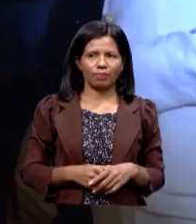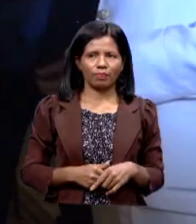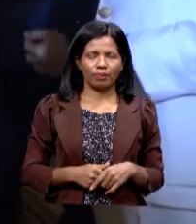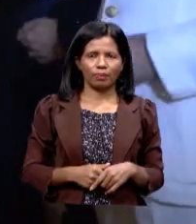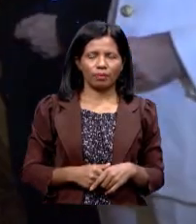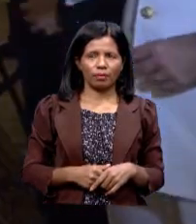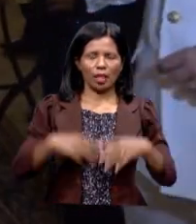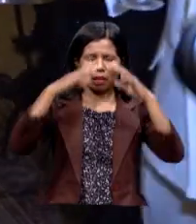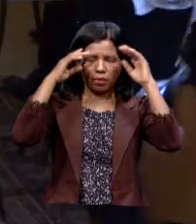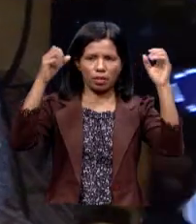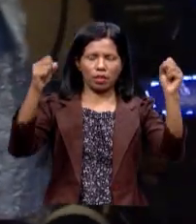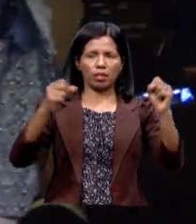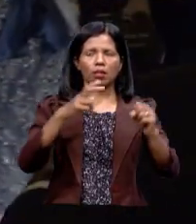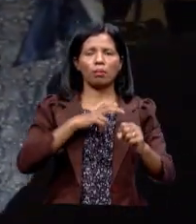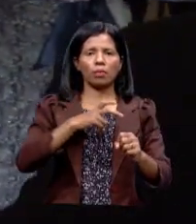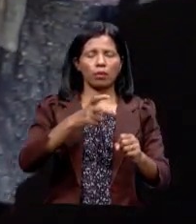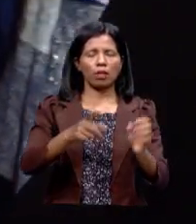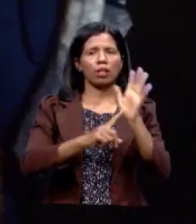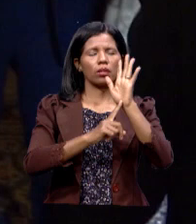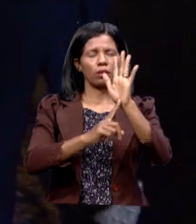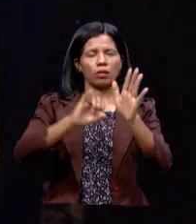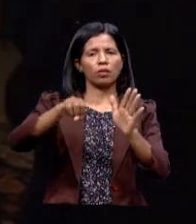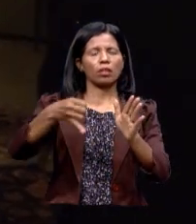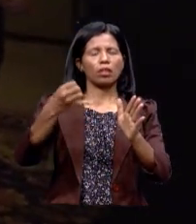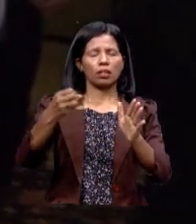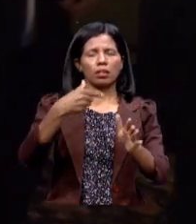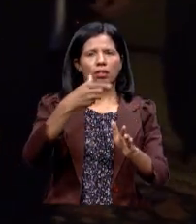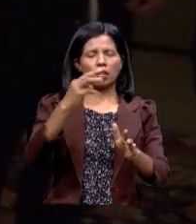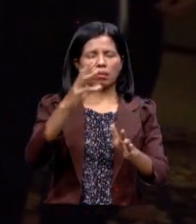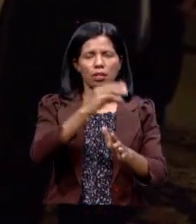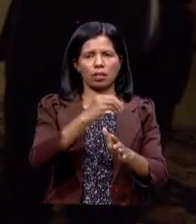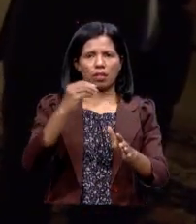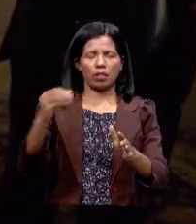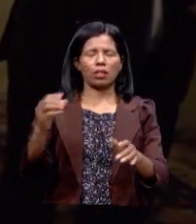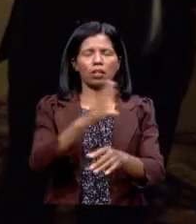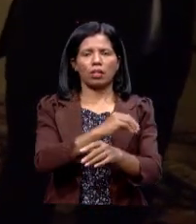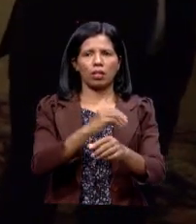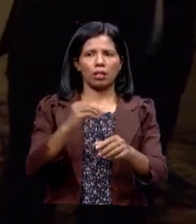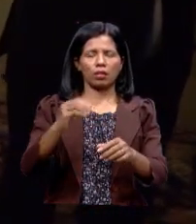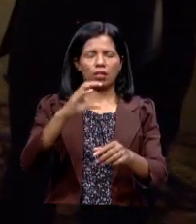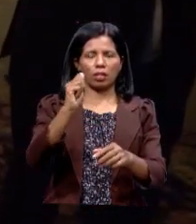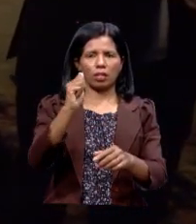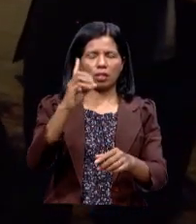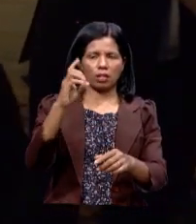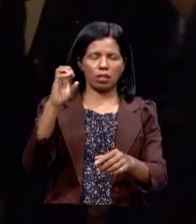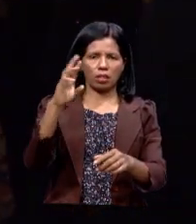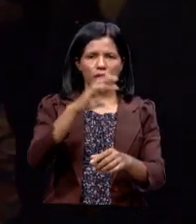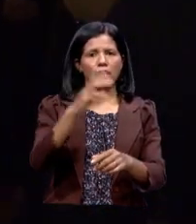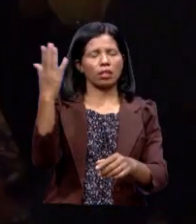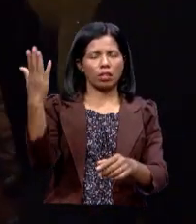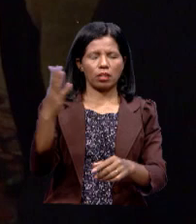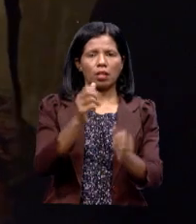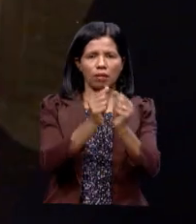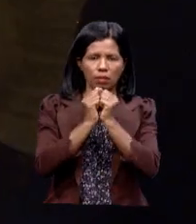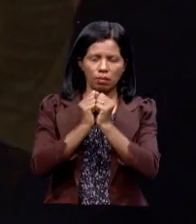Comitimento, né, Presidente da República Portugal, a toba jornalistas GMN, Espírito Dias Ximenes, no Operador Câmara Adérito Ximenes, e a Biban, a